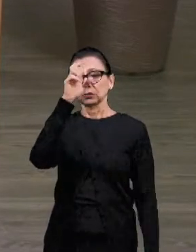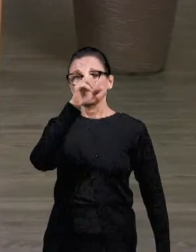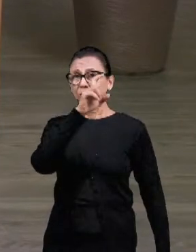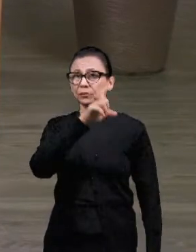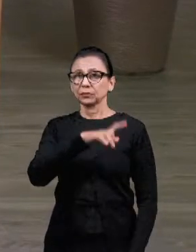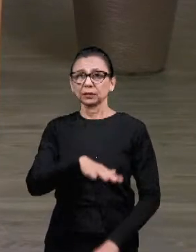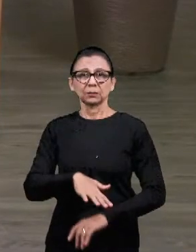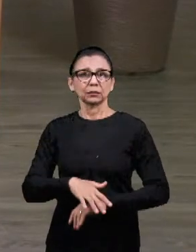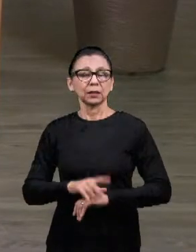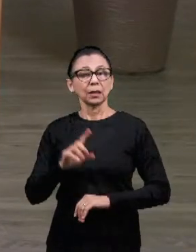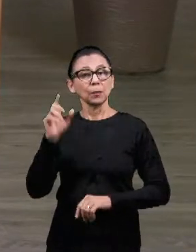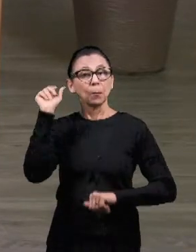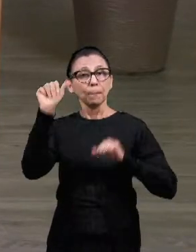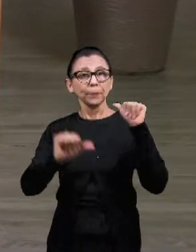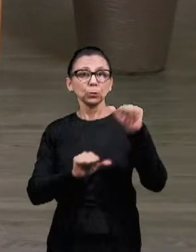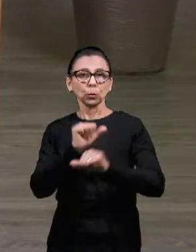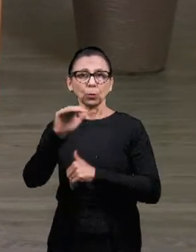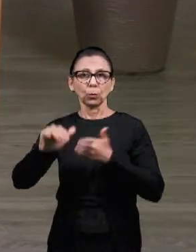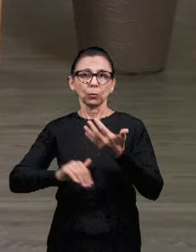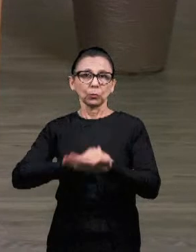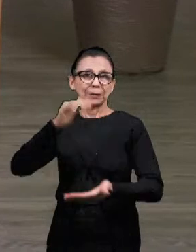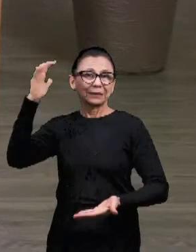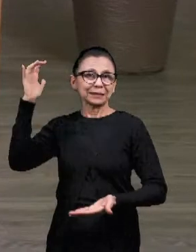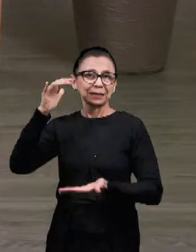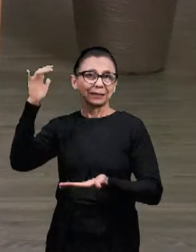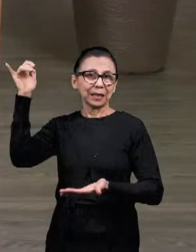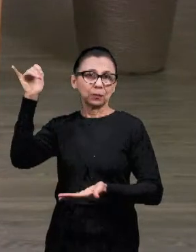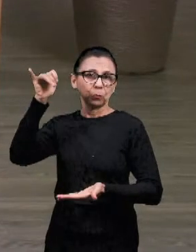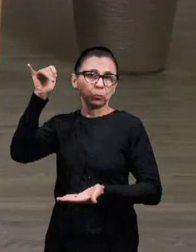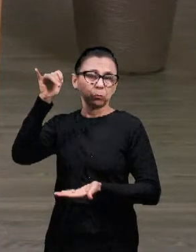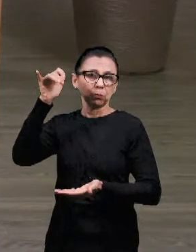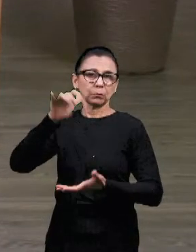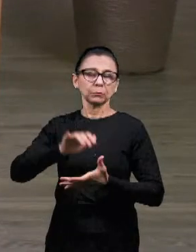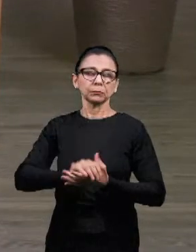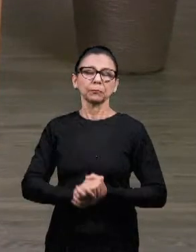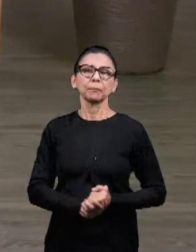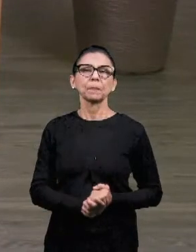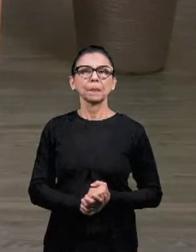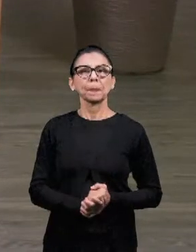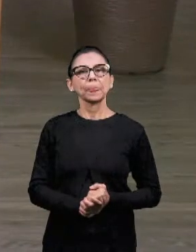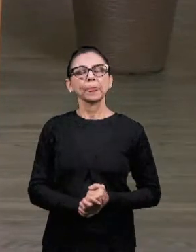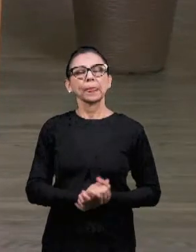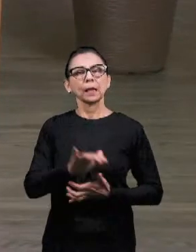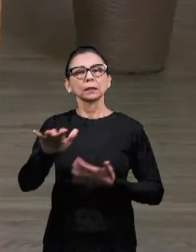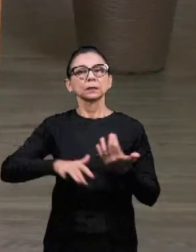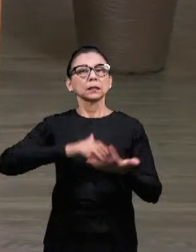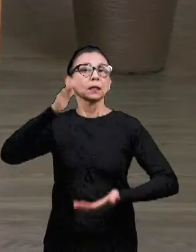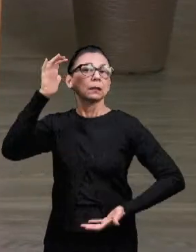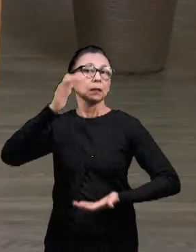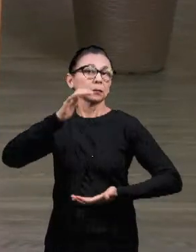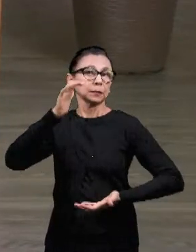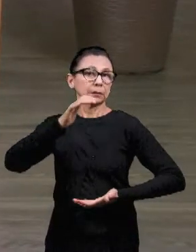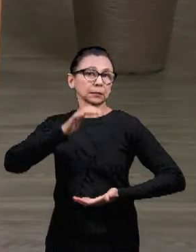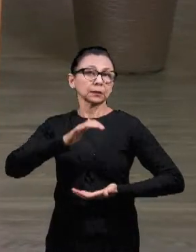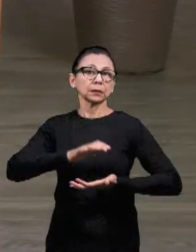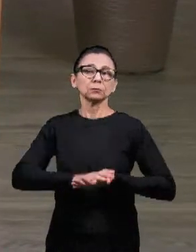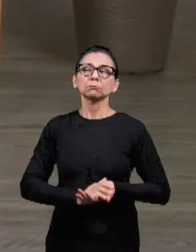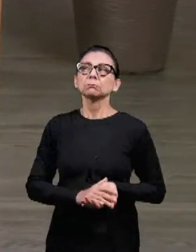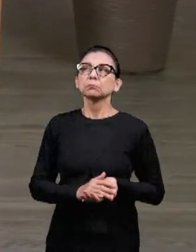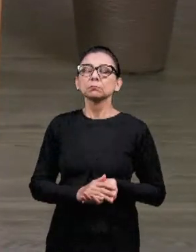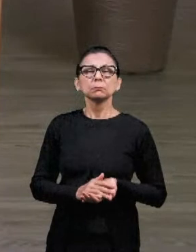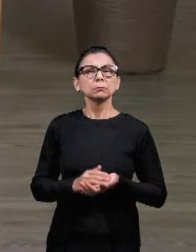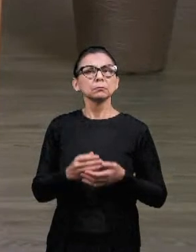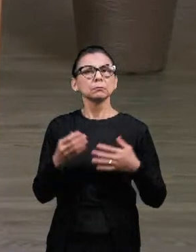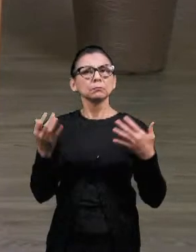via satélite. E interessante que a transmissão via satélite, ela atendeu de maneira maravilhosa a